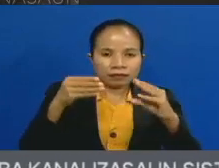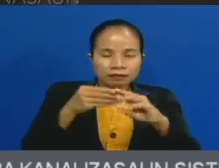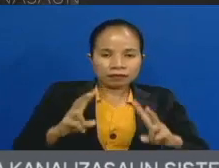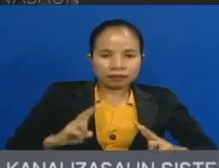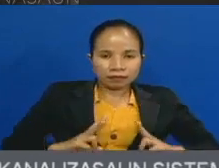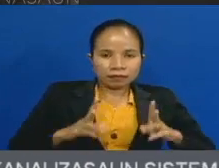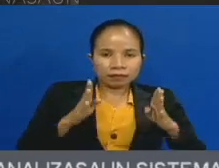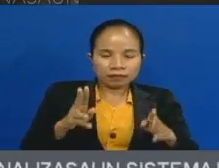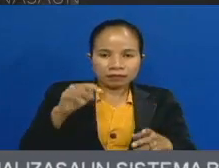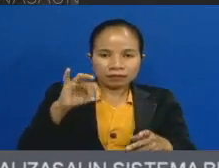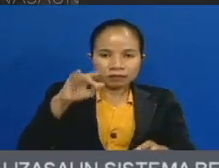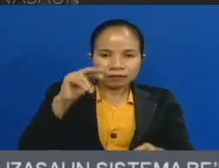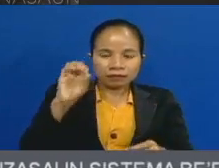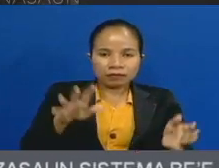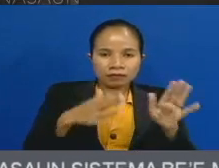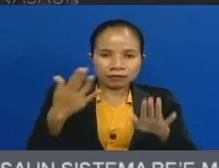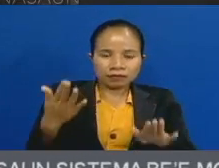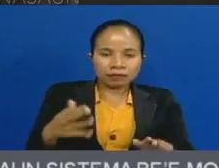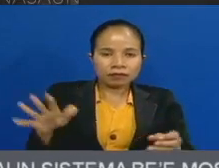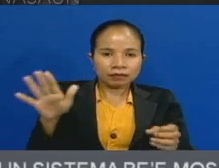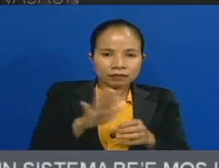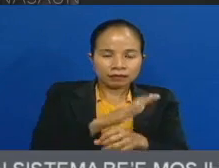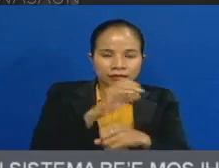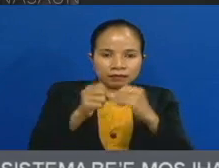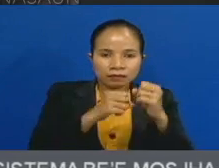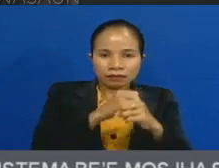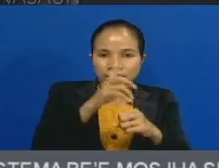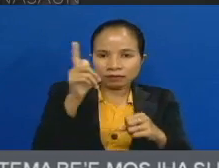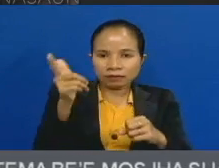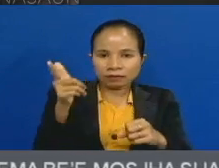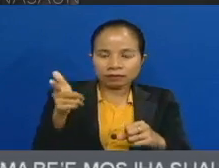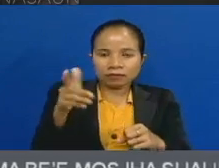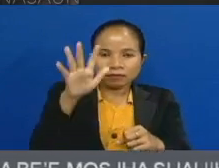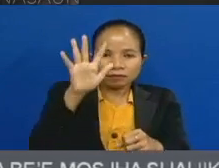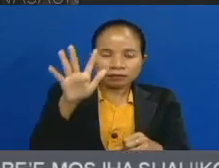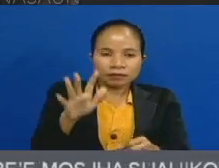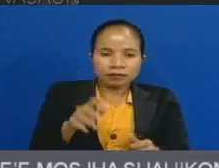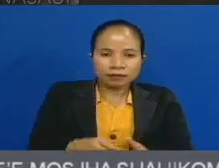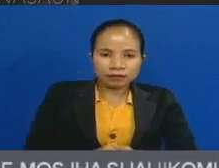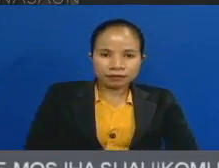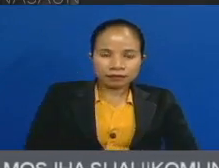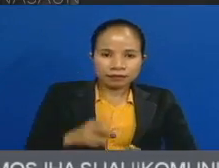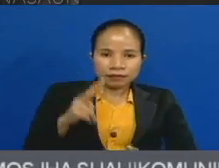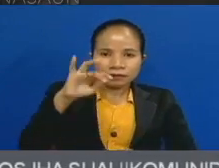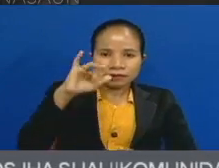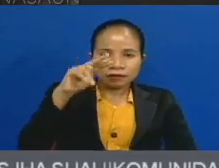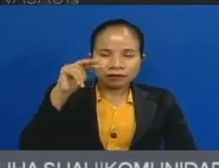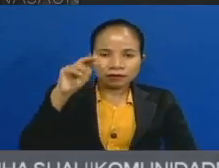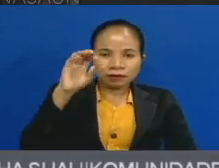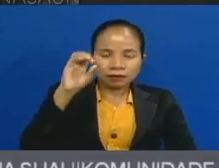saudoso Nino Conde Santana ne mate nebe completa ona tinan rua nulu resin lima Nino Conde